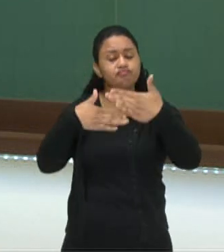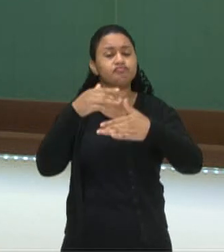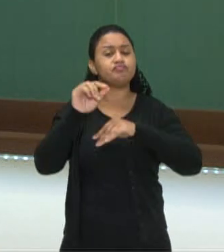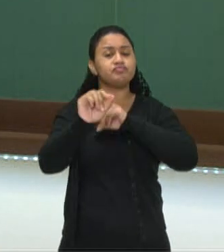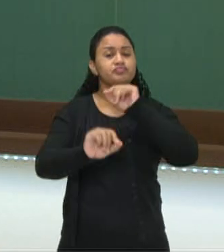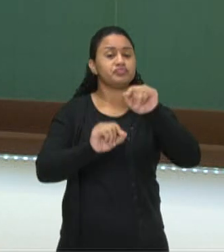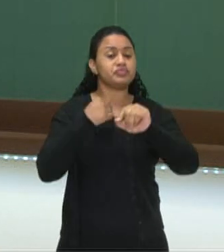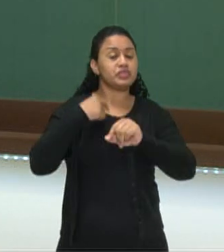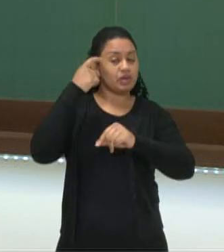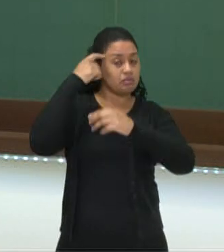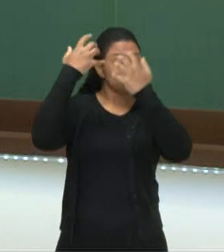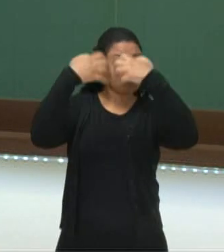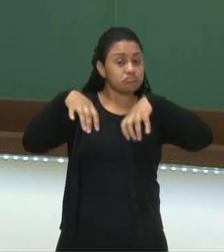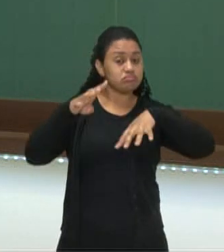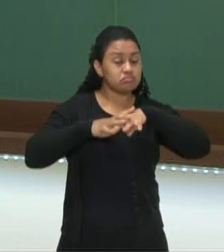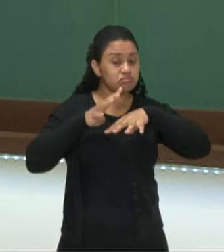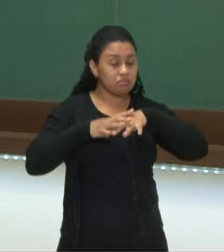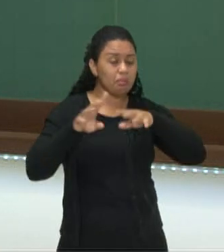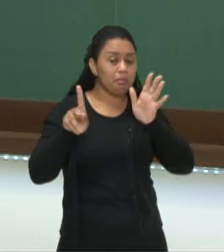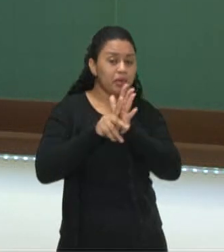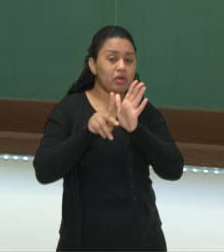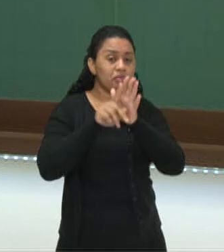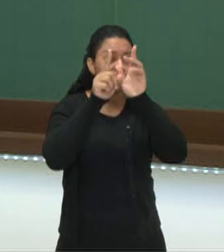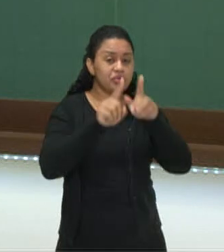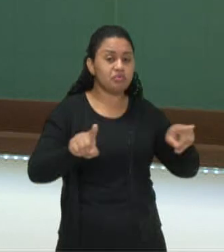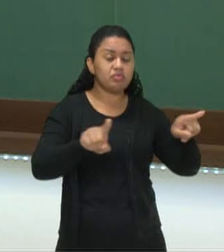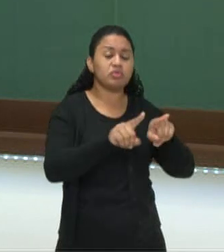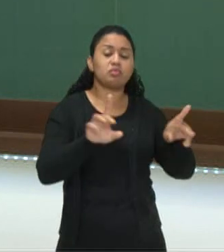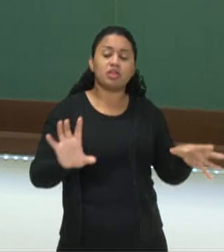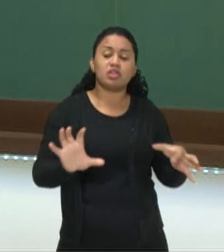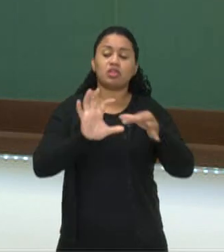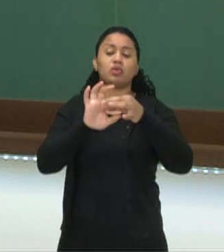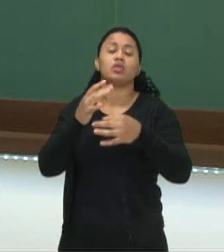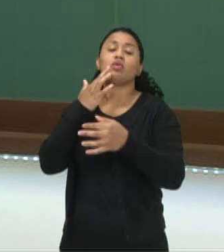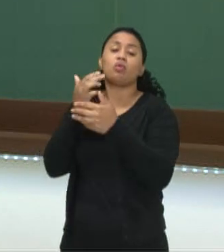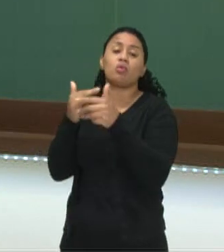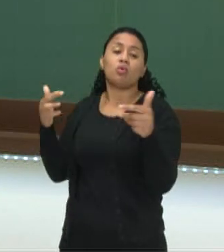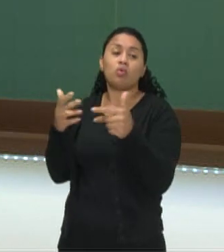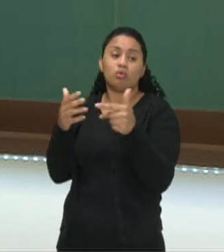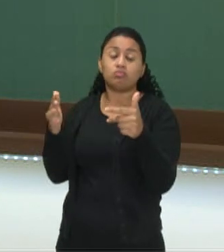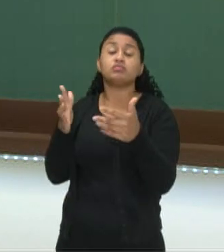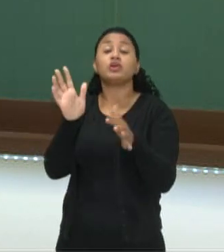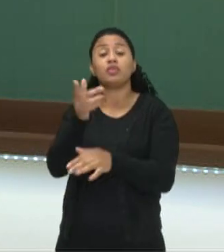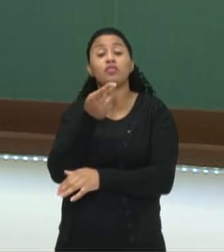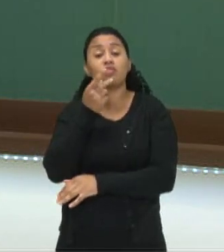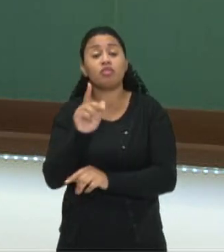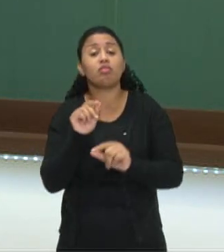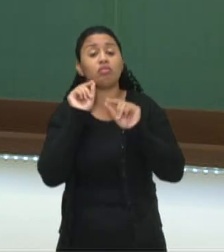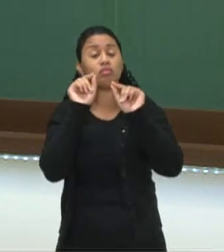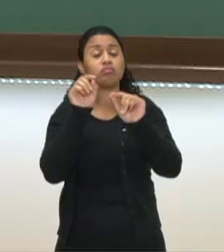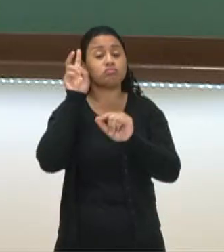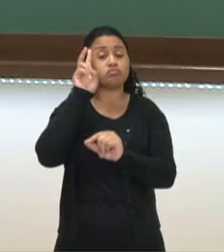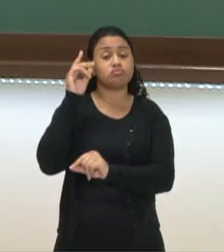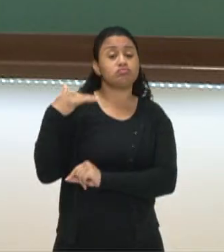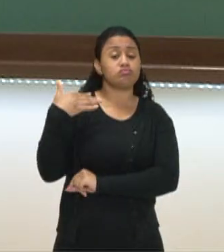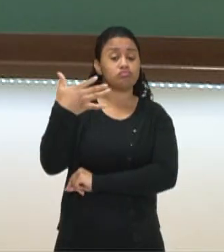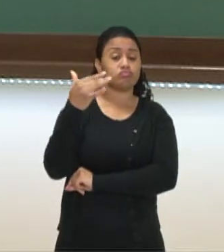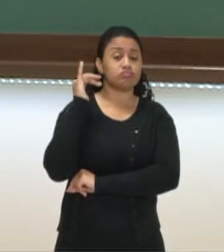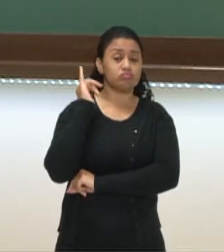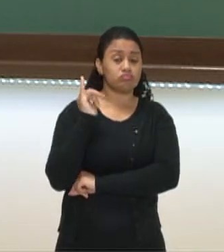mente matemática que ele tinha de músico, ele começa a unir exatamente com a cor. E conta-se, inclusive, tem uma